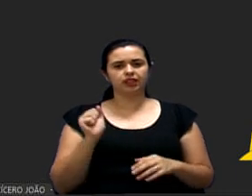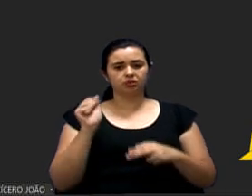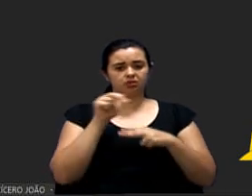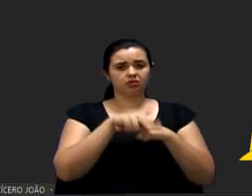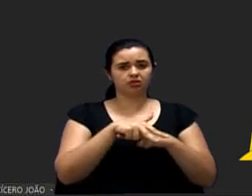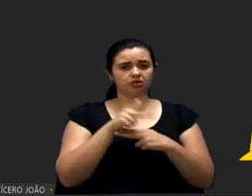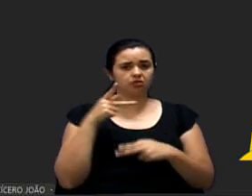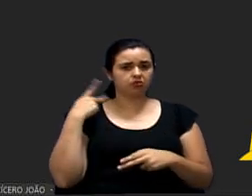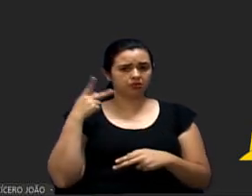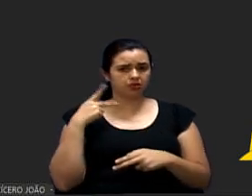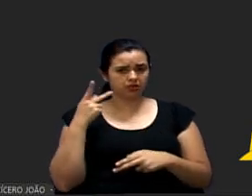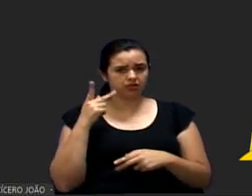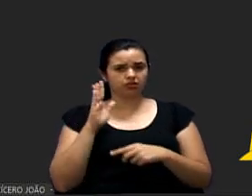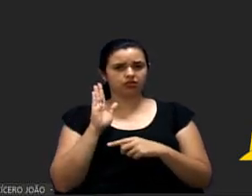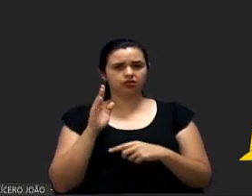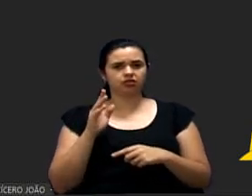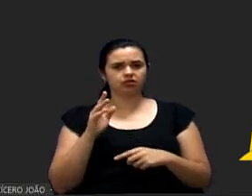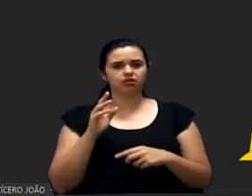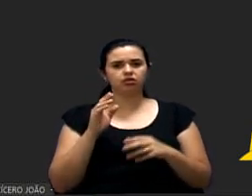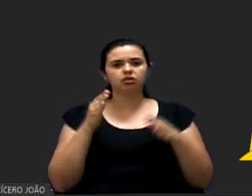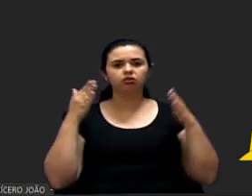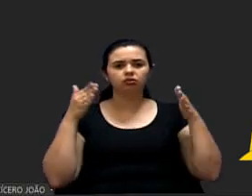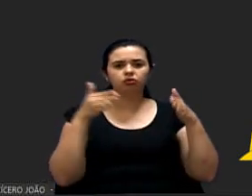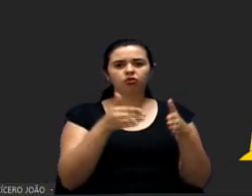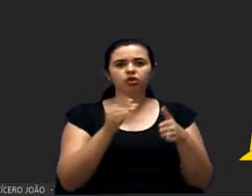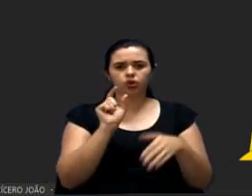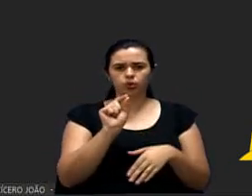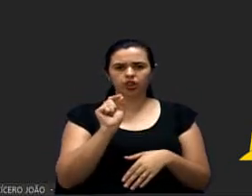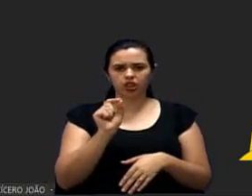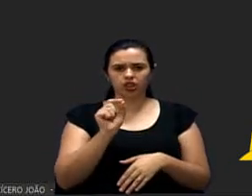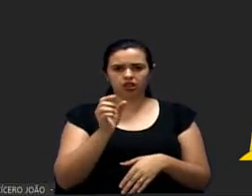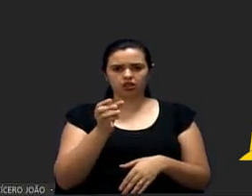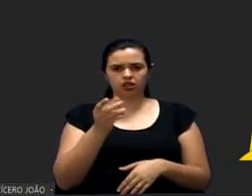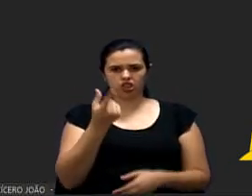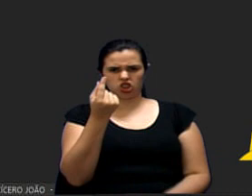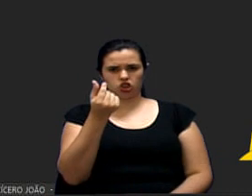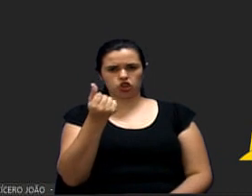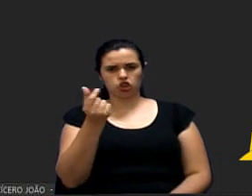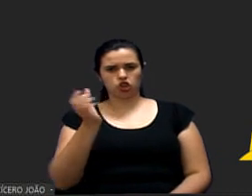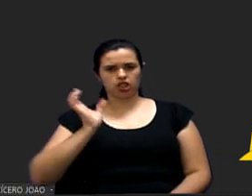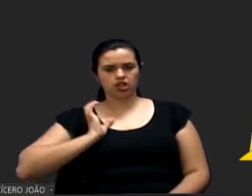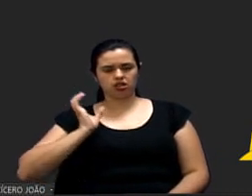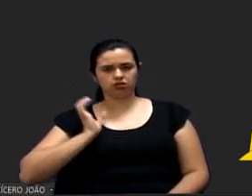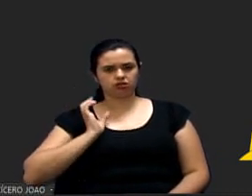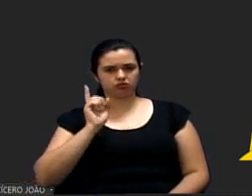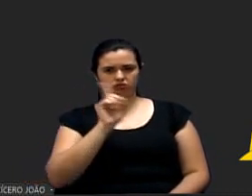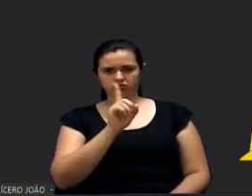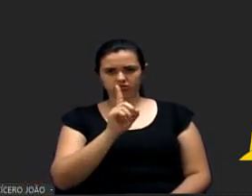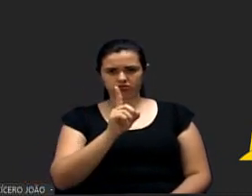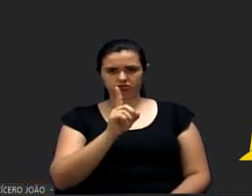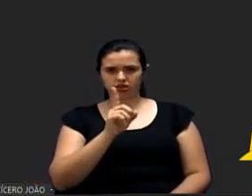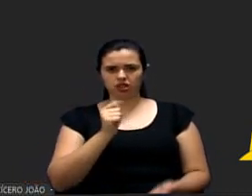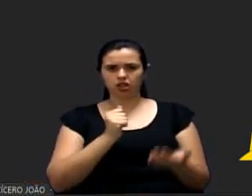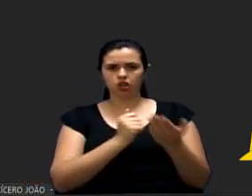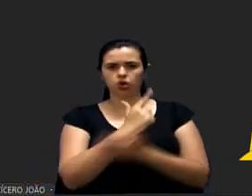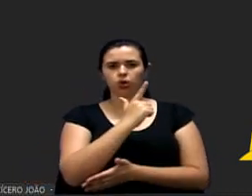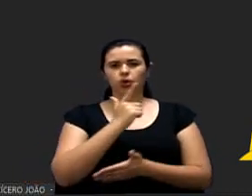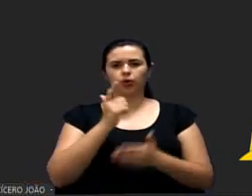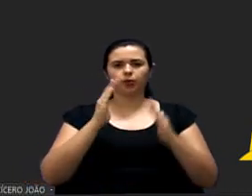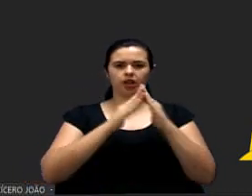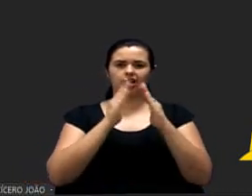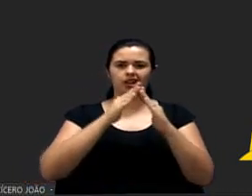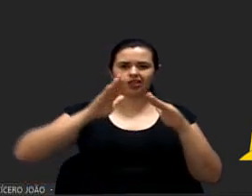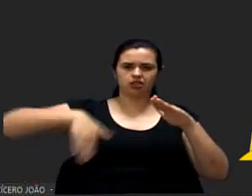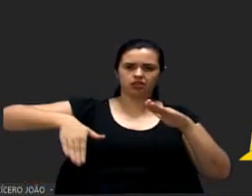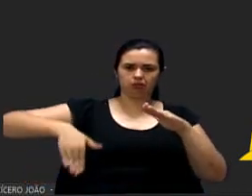esse propósito. Não entrei com o propósito de ficar rico na política. Eu não entrei com o propósito de comprar casa na praia. Eu